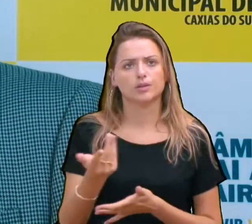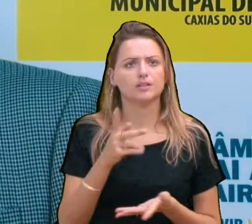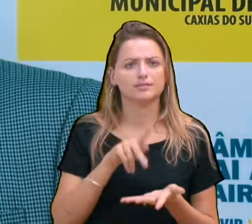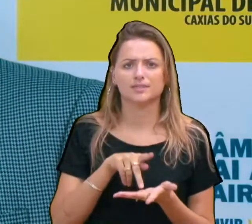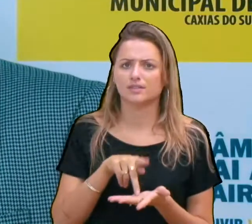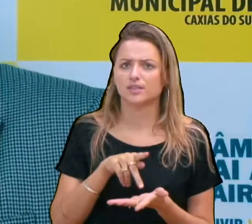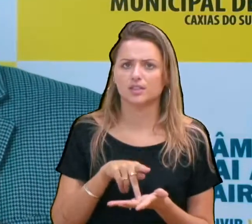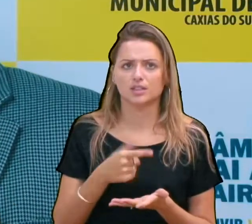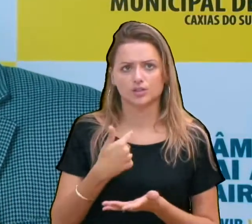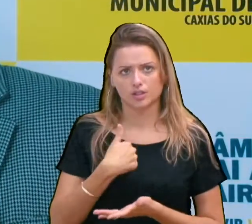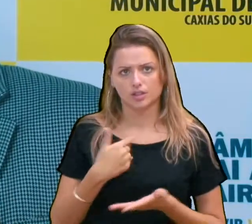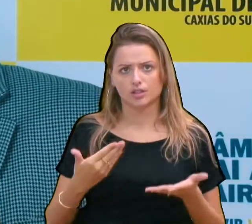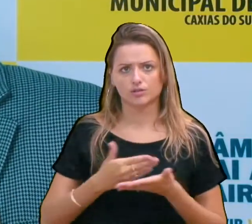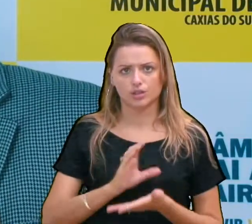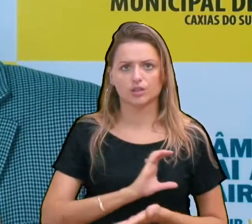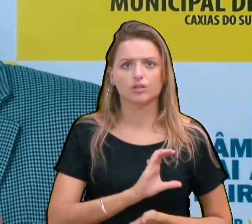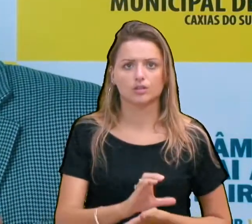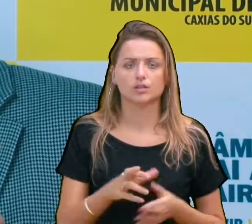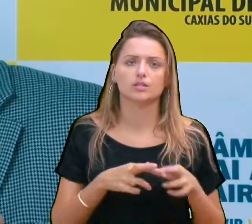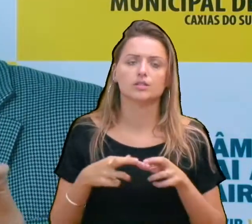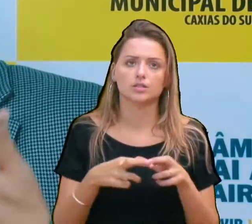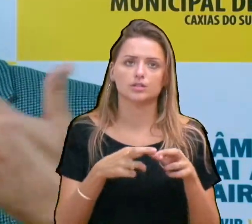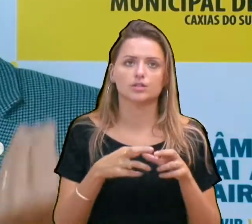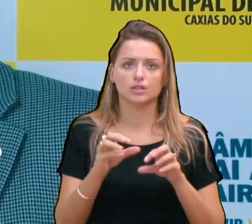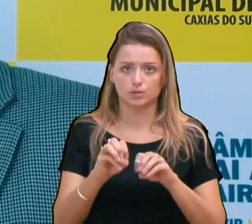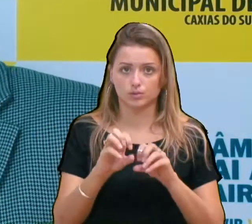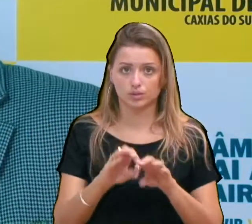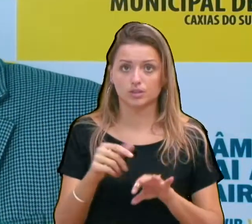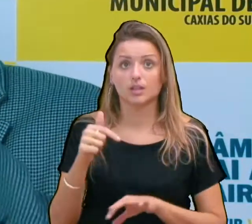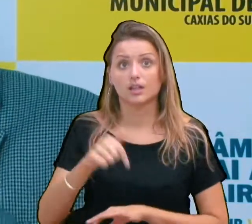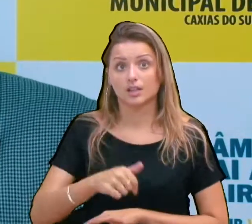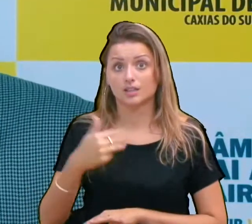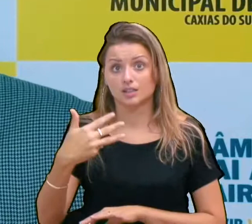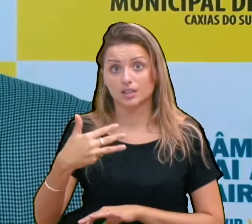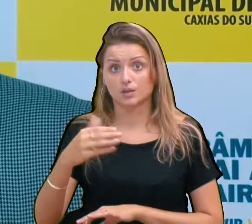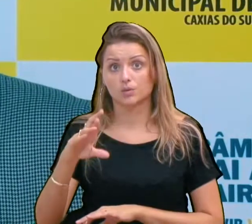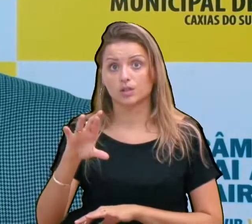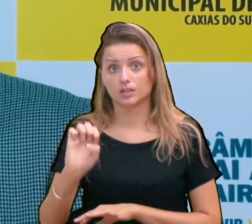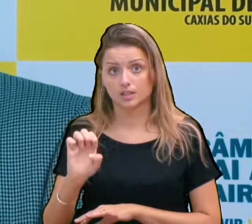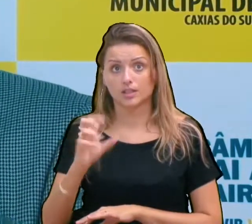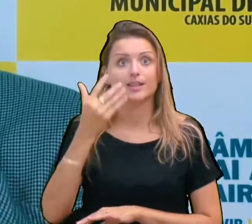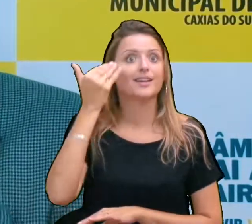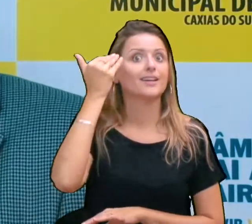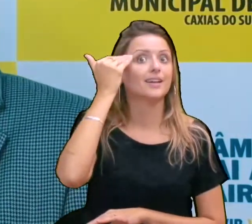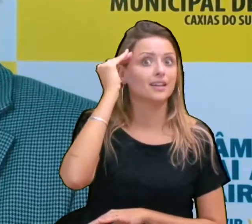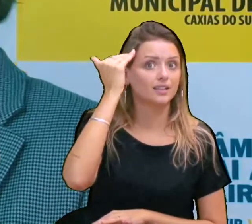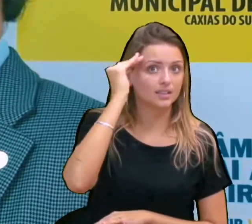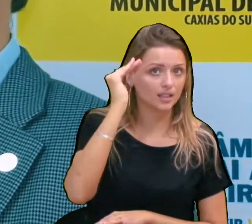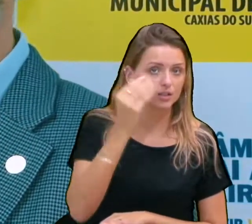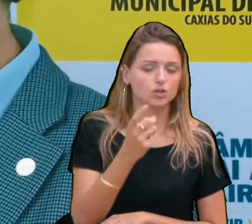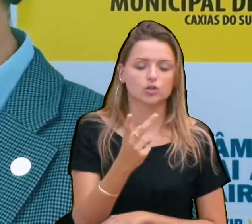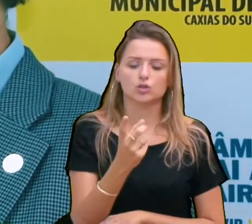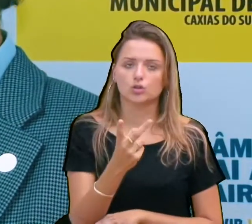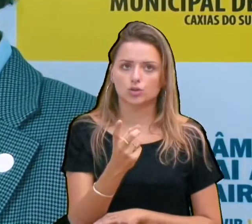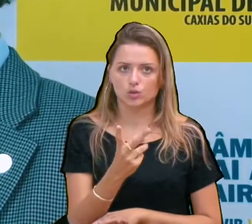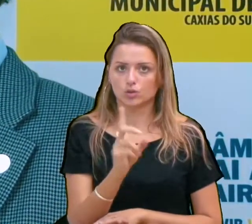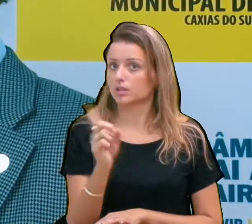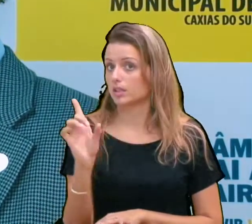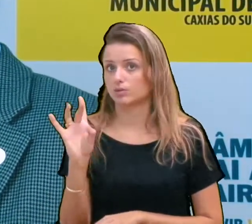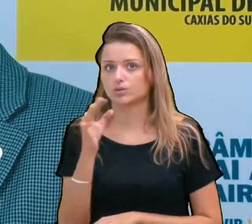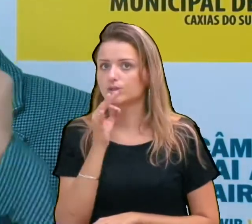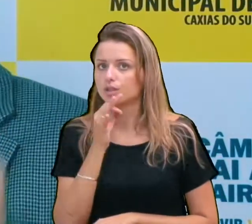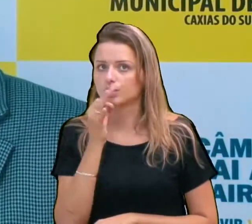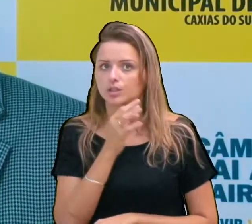verdade, eu já fui coordenador regional de educação aqui da 4ª CRE, que compreende 12 municípios, não é só